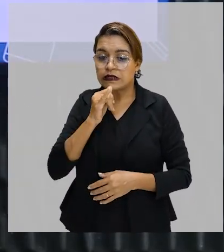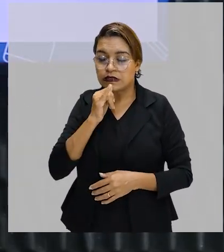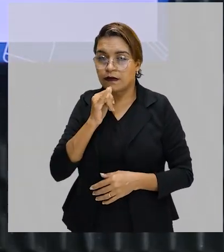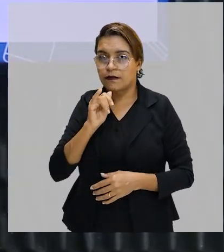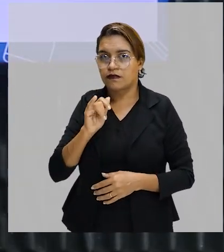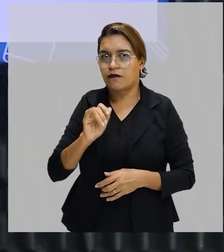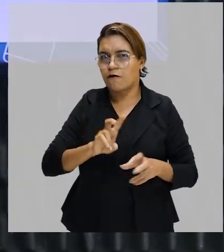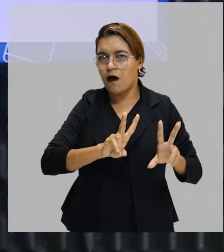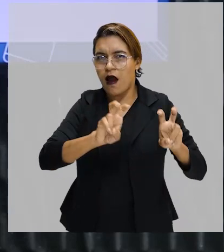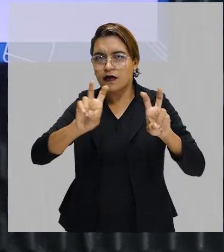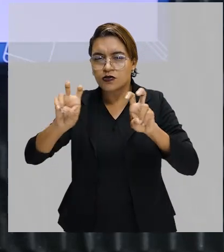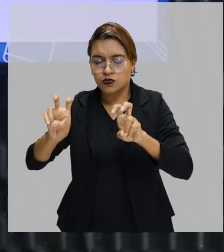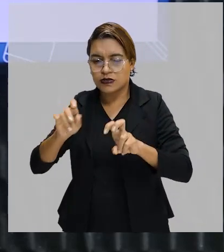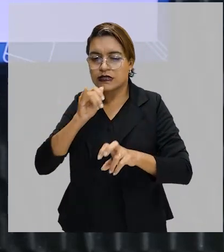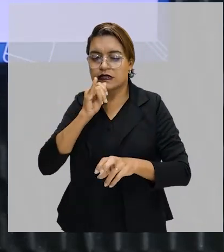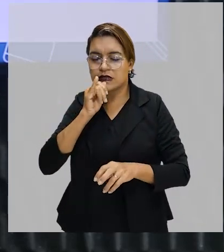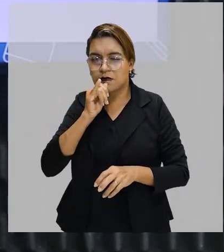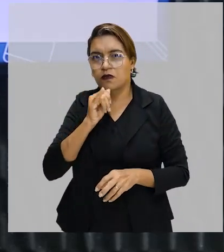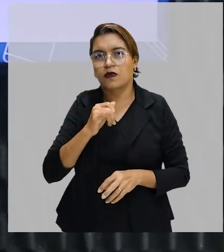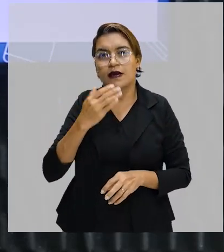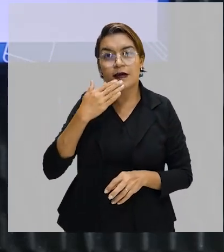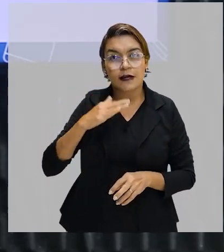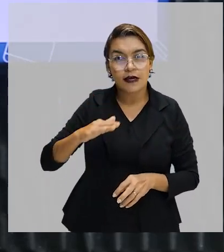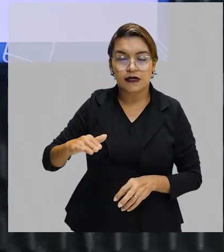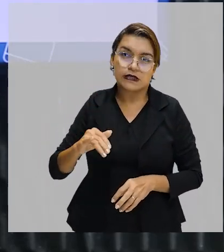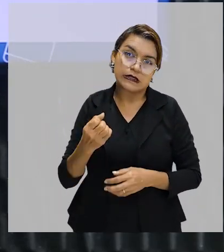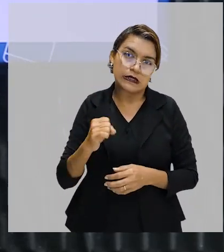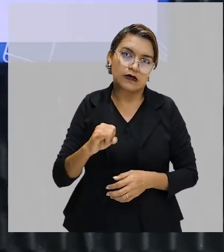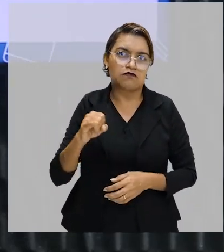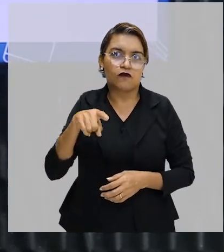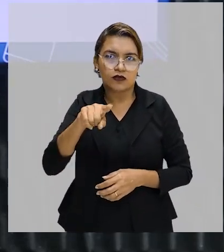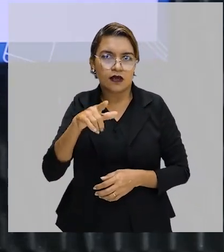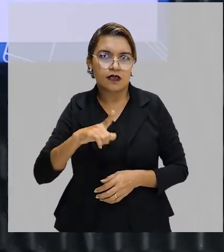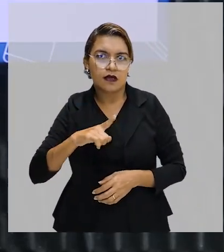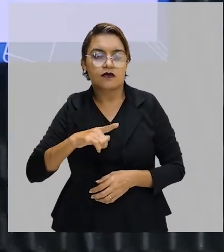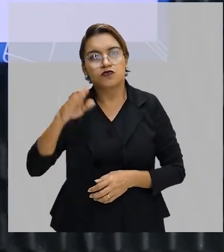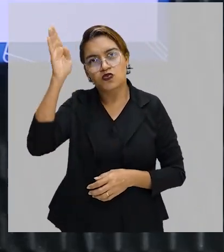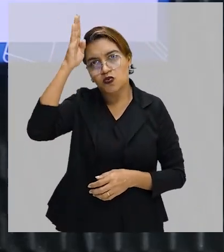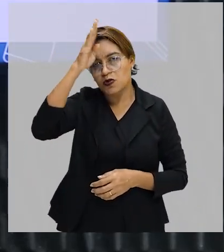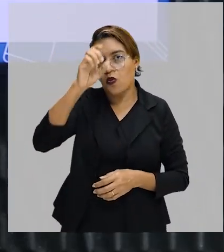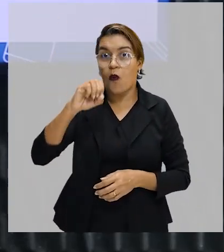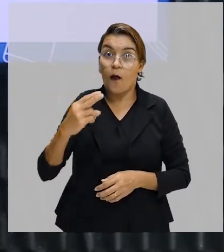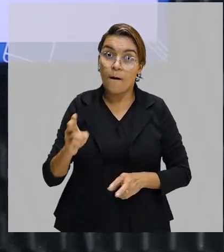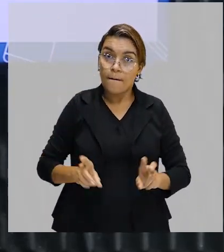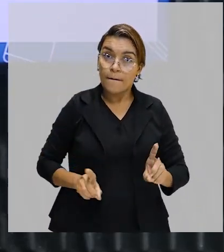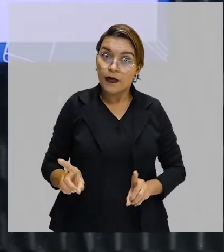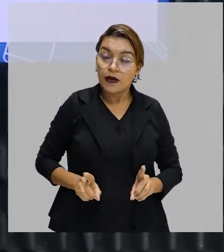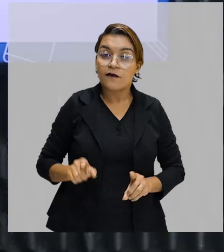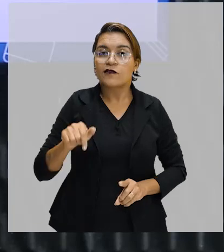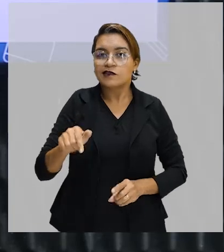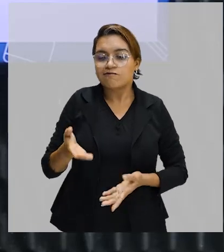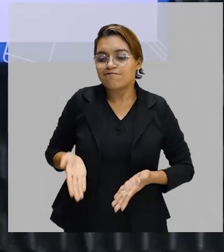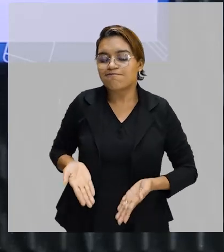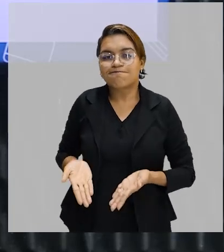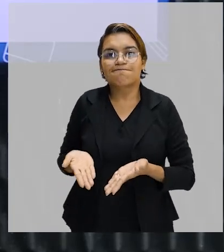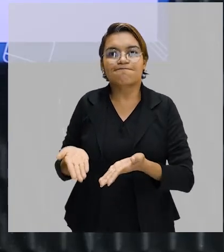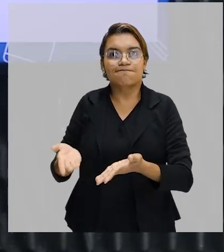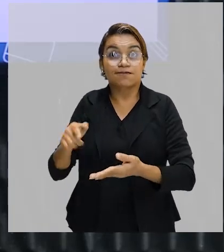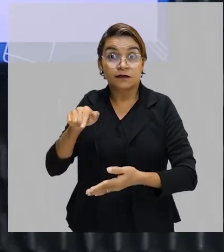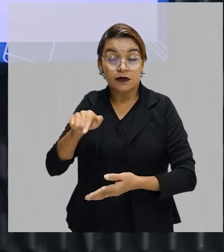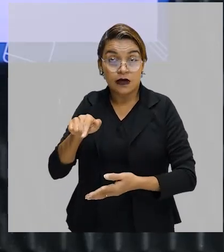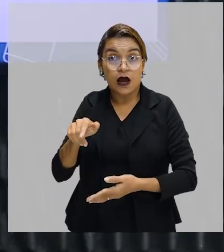determinado assunto Isso é muito bom para você fazer com criança você tem um sobrinho se você tem um primo é muito importante porque você vai estimular